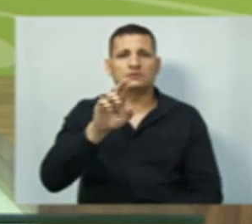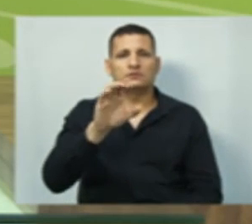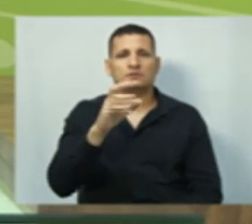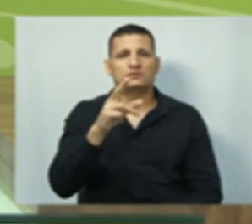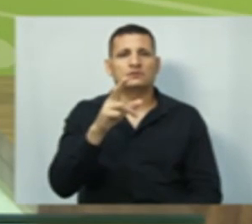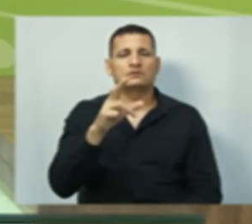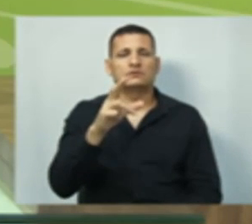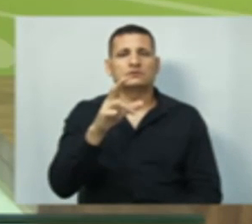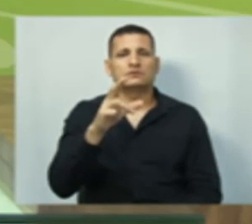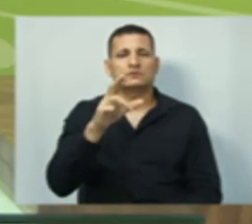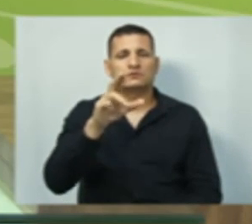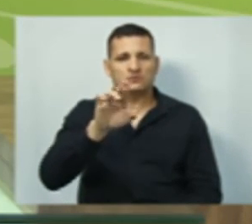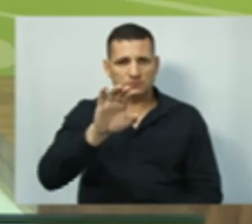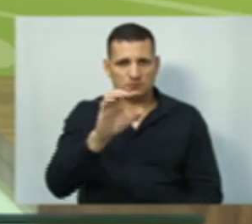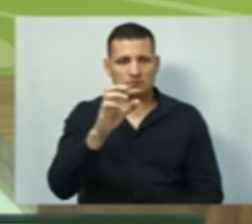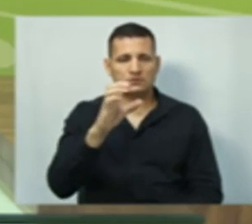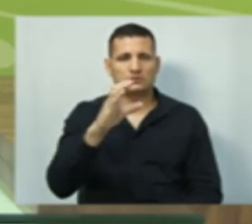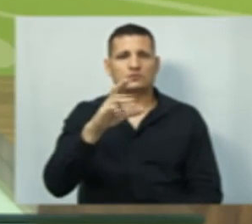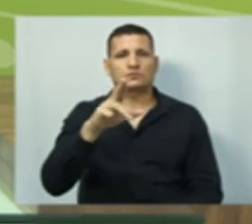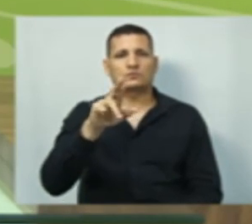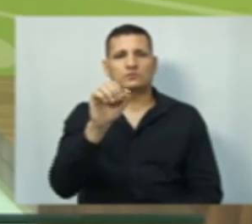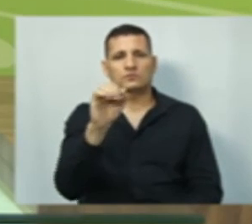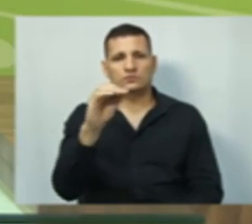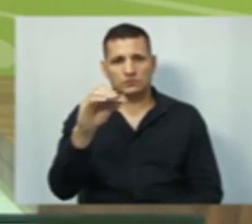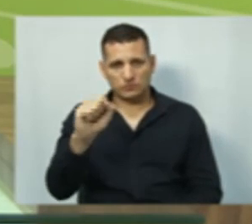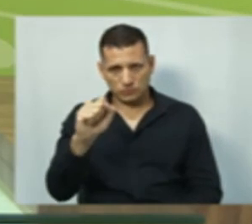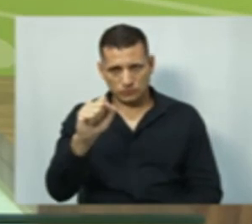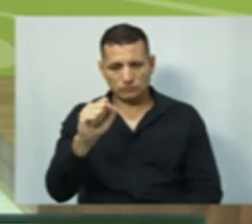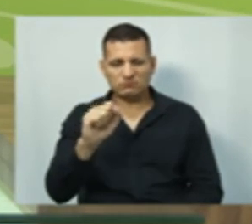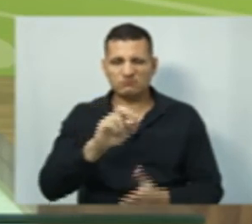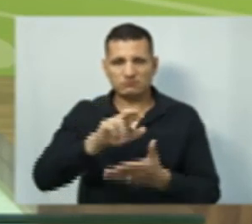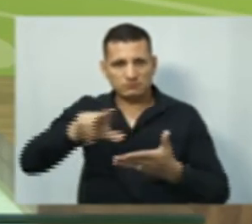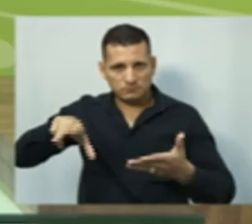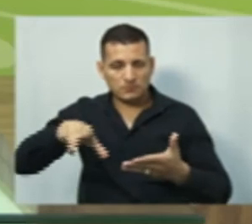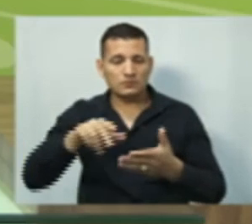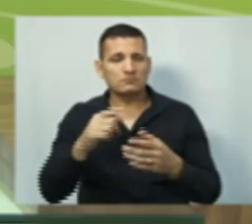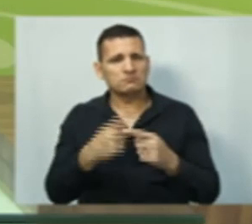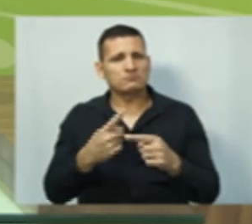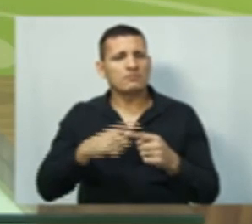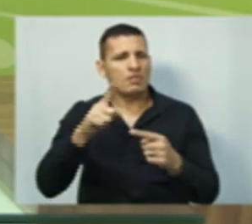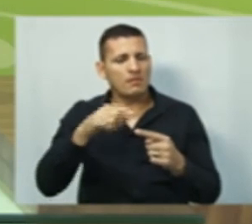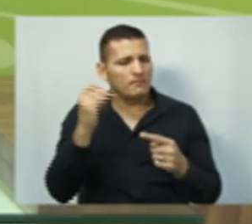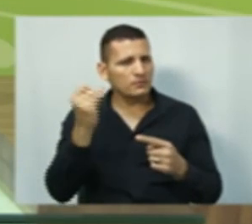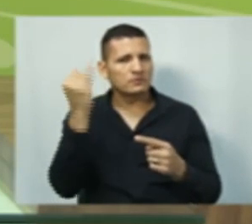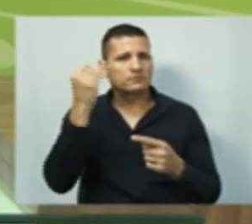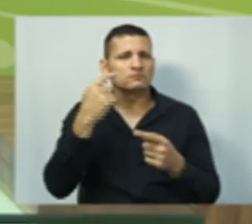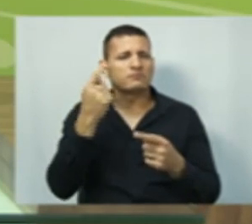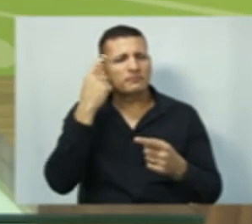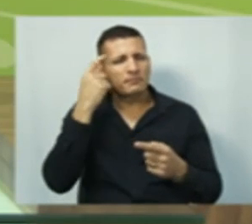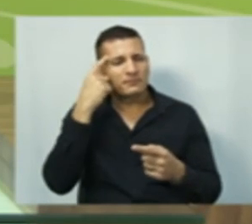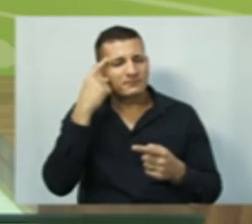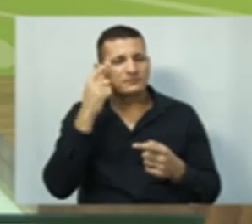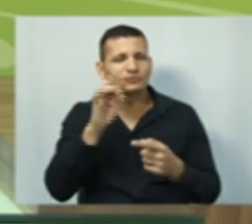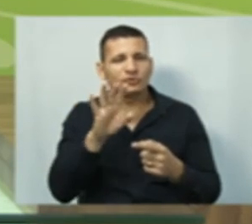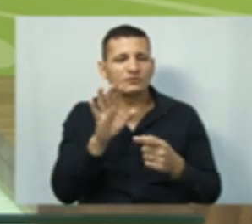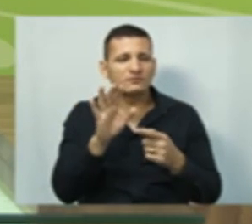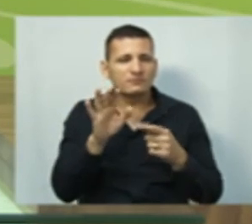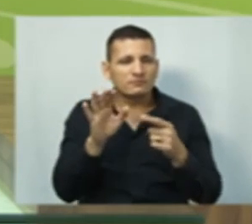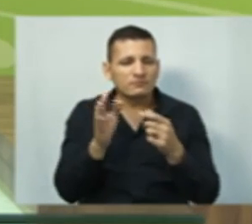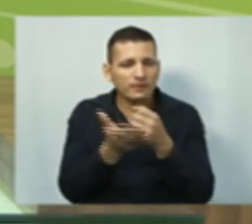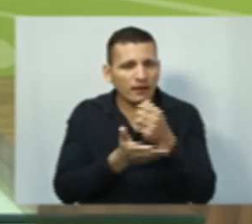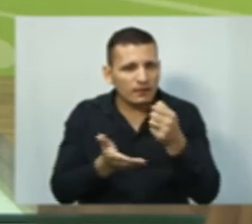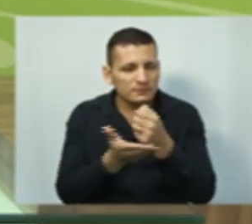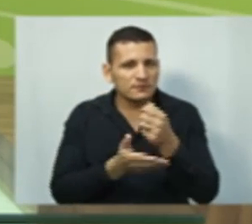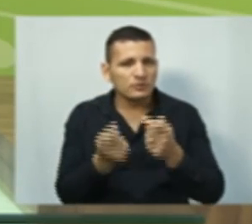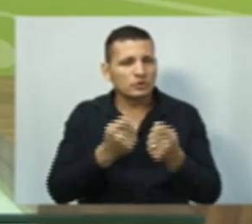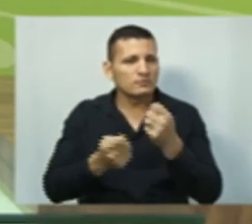importante, porque a gente tem um conhecimento sobre economia muito superficial, muito baseada naquilo que a